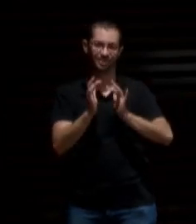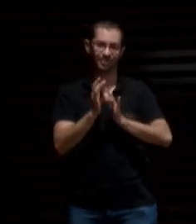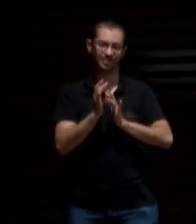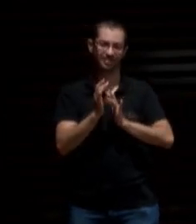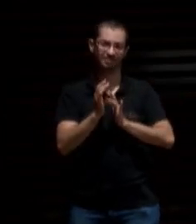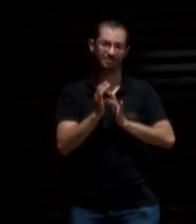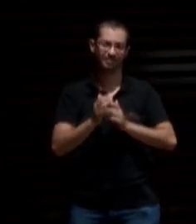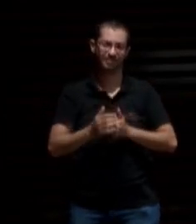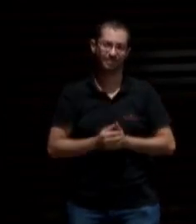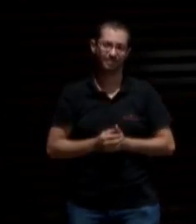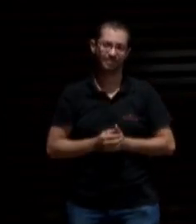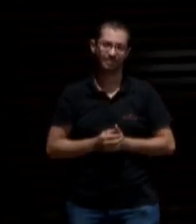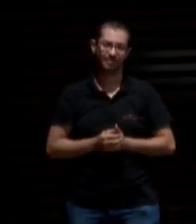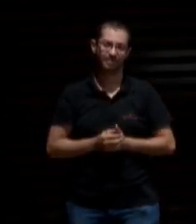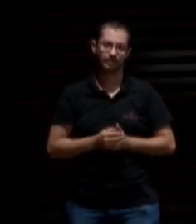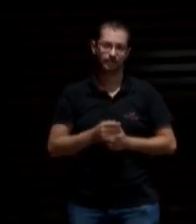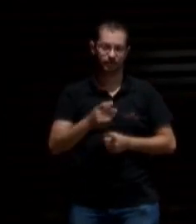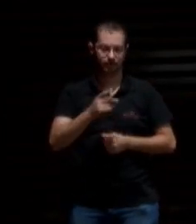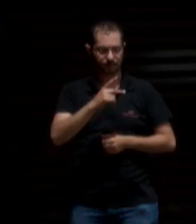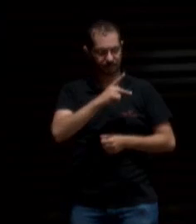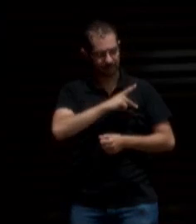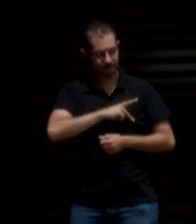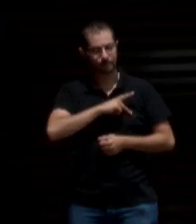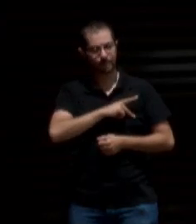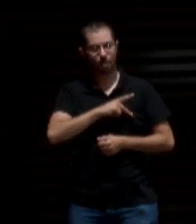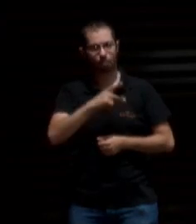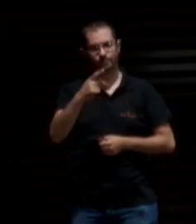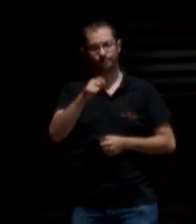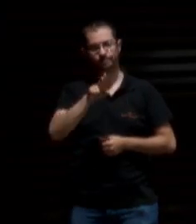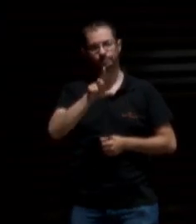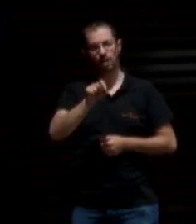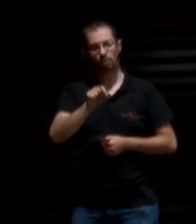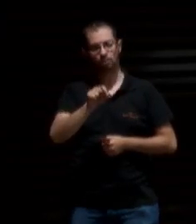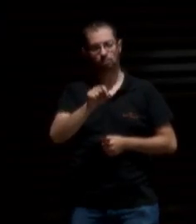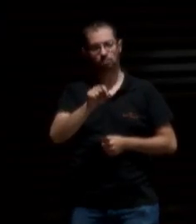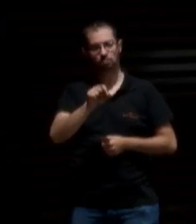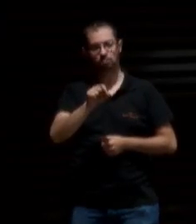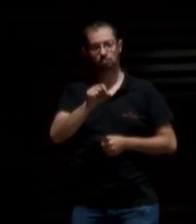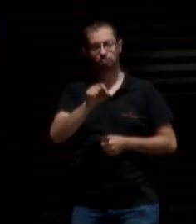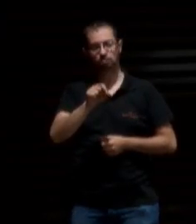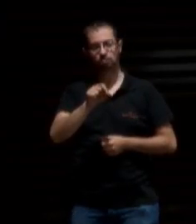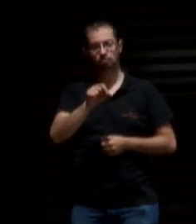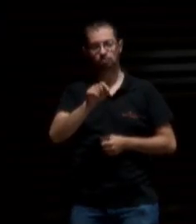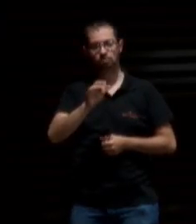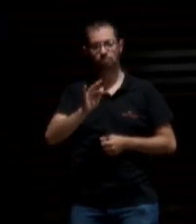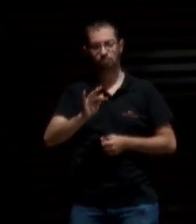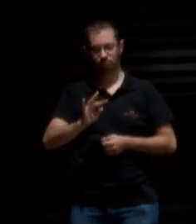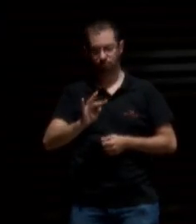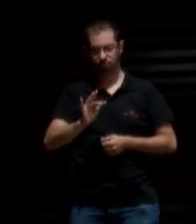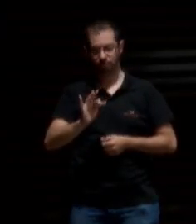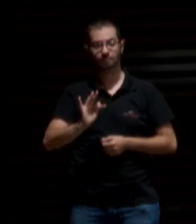Eu vou ver rapidamente o que Paulo diz. Isso aqui é o que Pedro está dizendo. Olha o que Paulo diz em Filipenses 1, de 27 a 29.